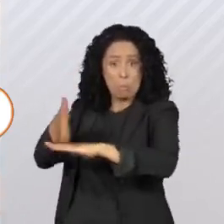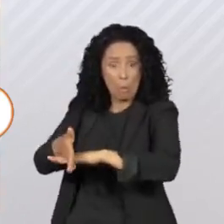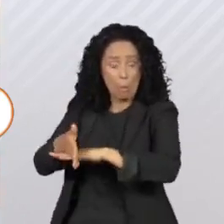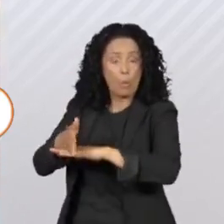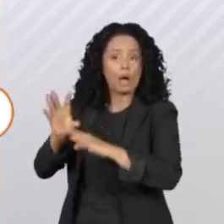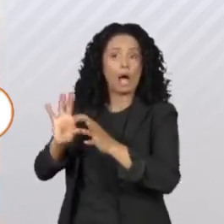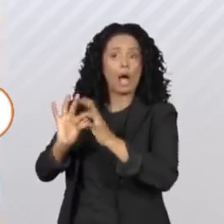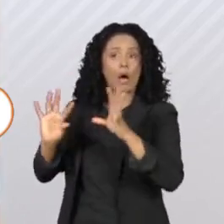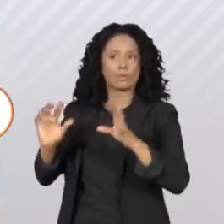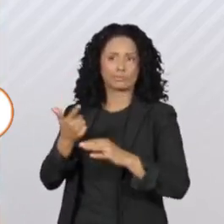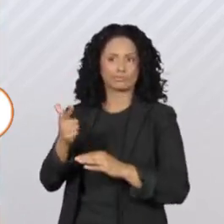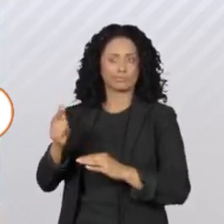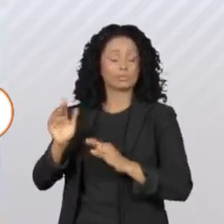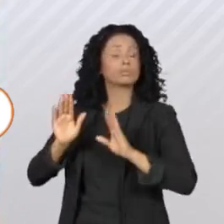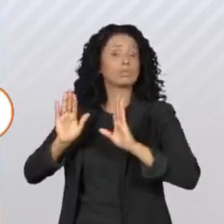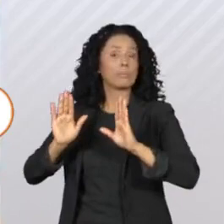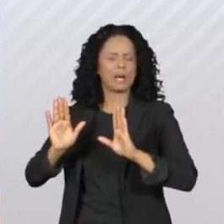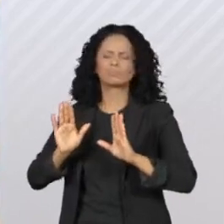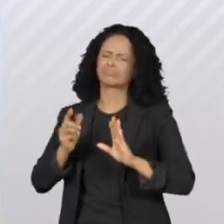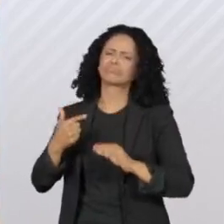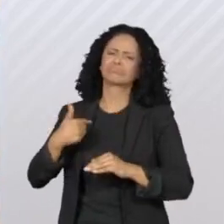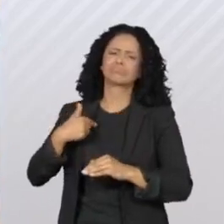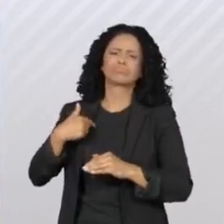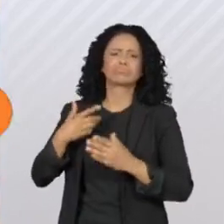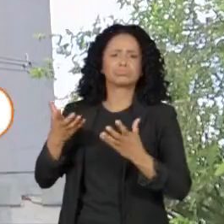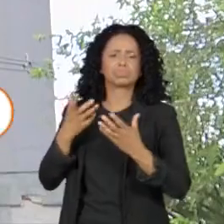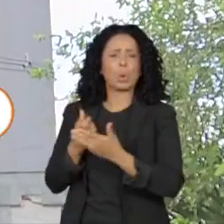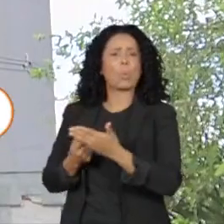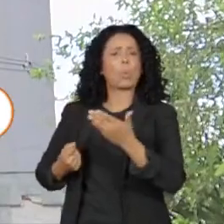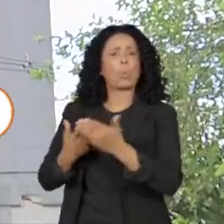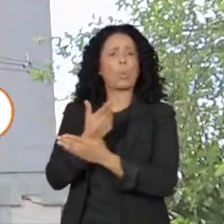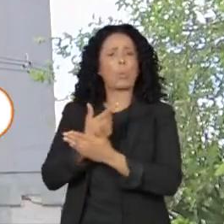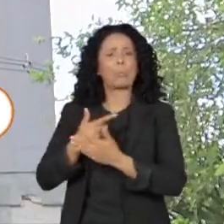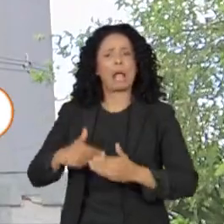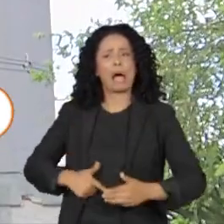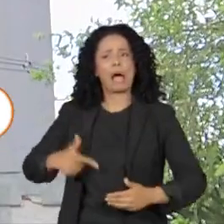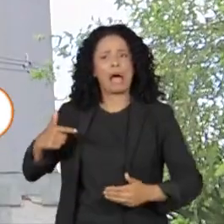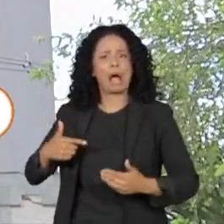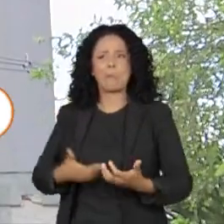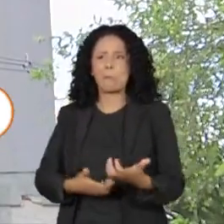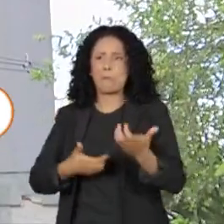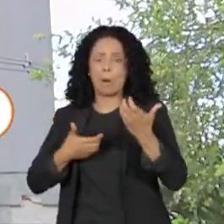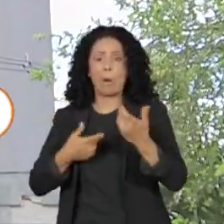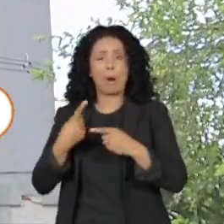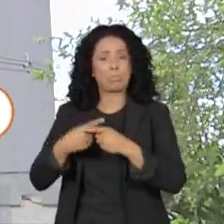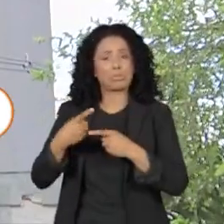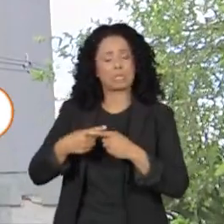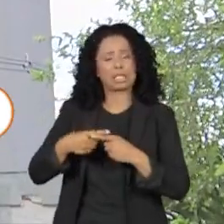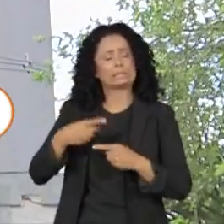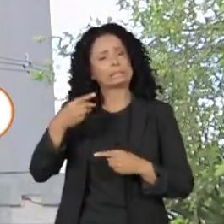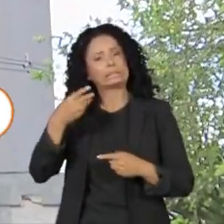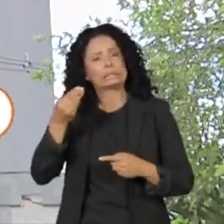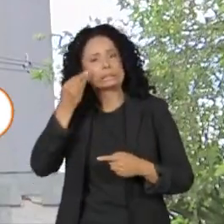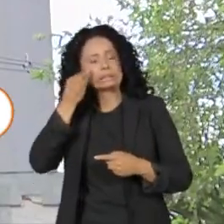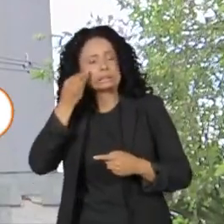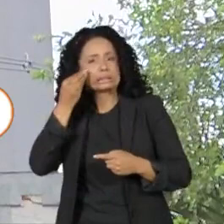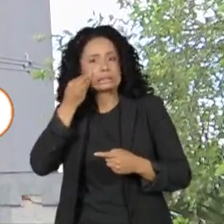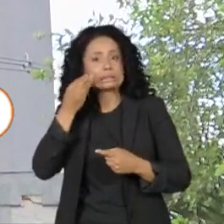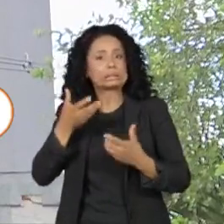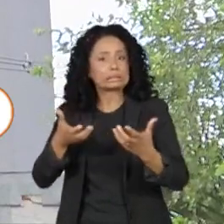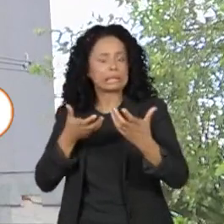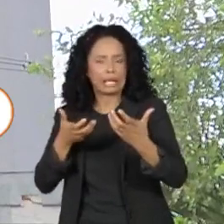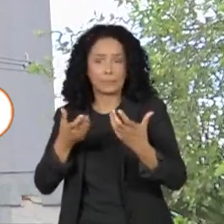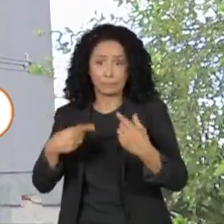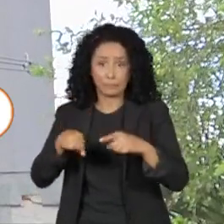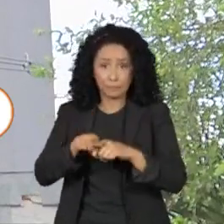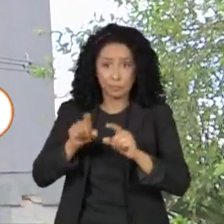resolveu comprar esses dispositivos porque se sentia ameaçado. Além delas, o ex-deputado também mantinha um fuzil e